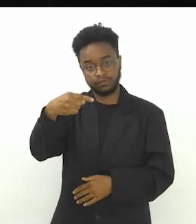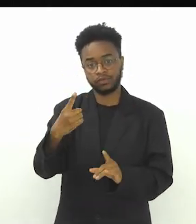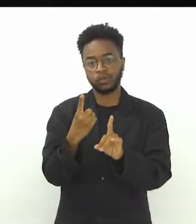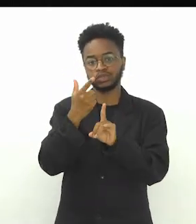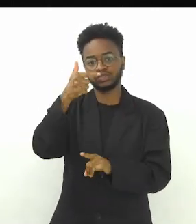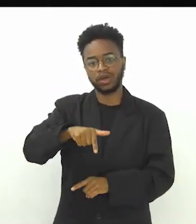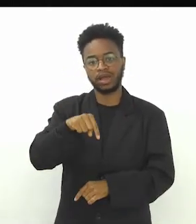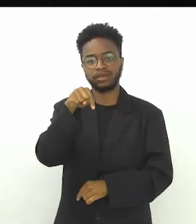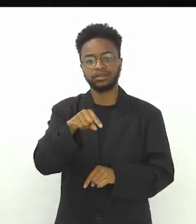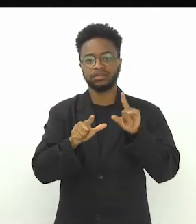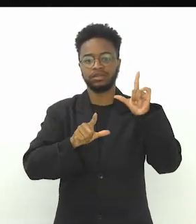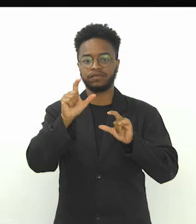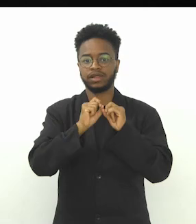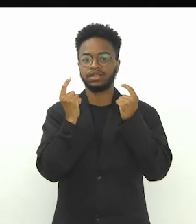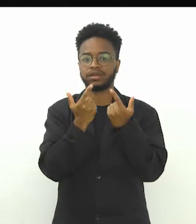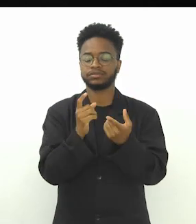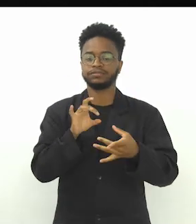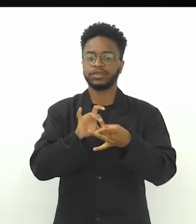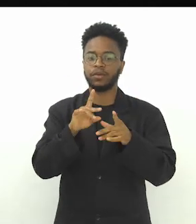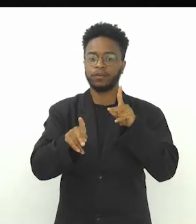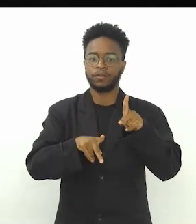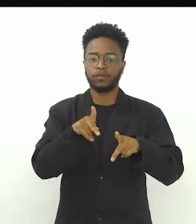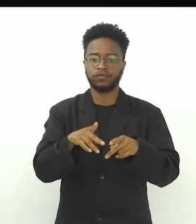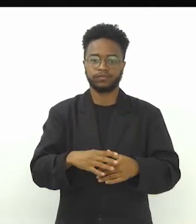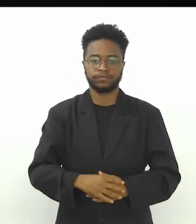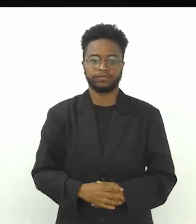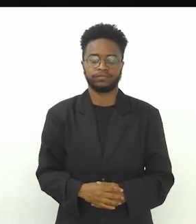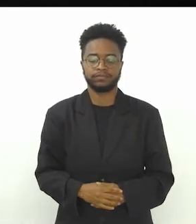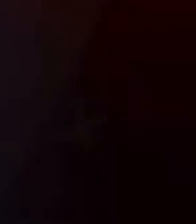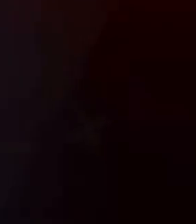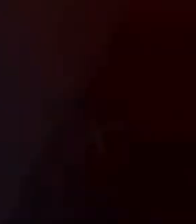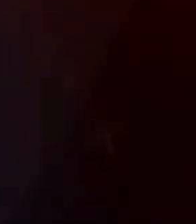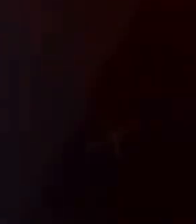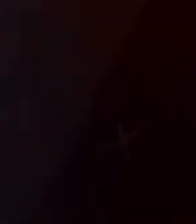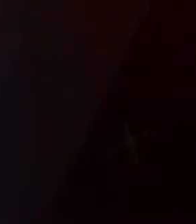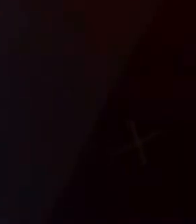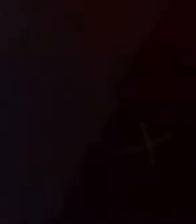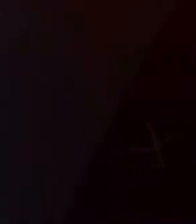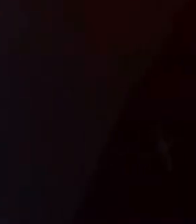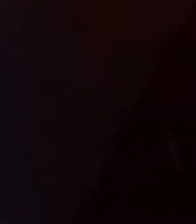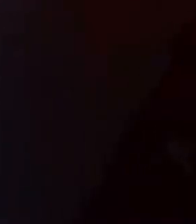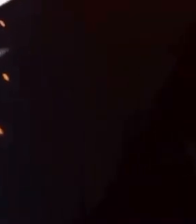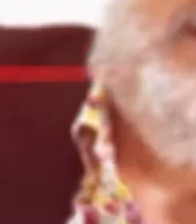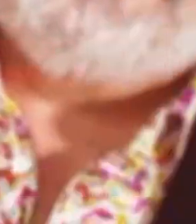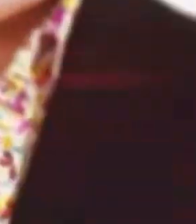semana que vem, aqui na TV Alerj, o canal do povo.